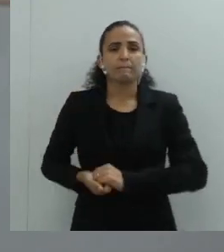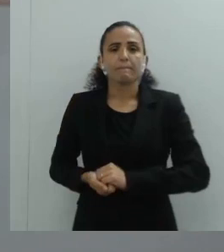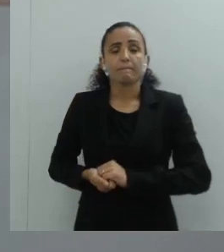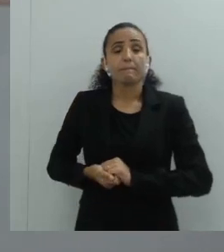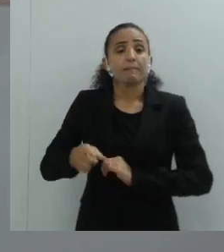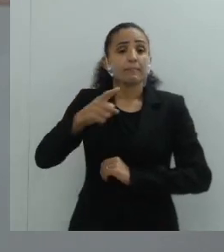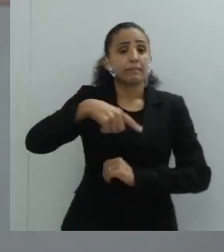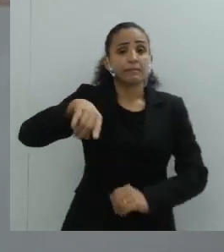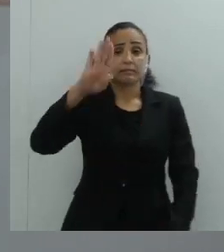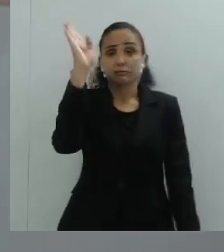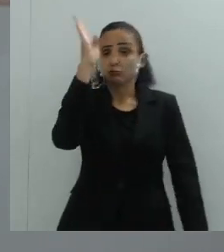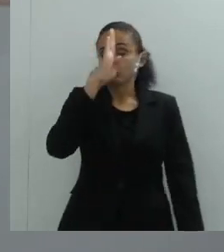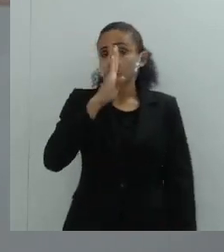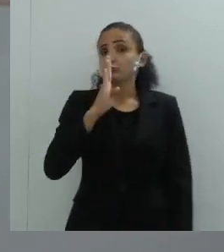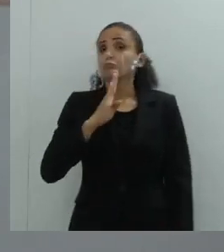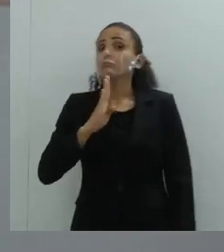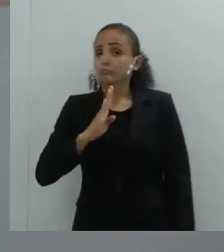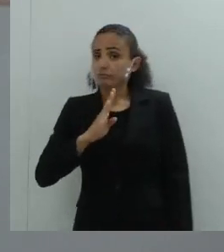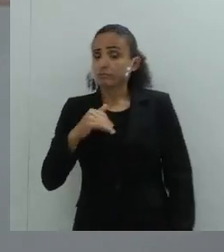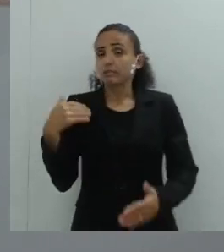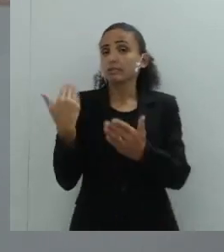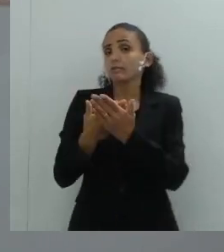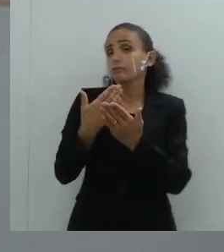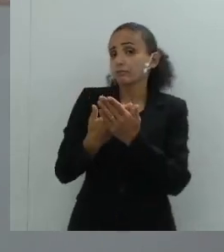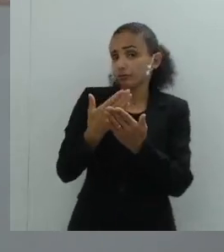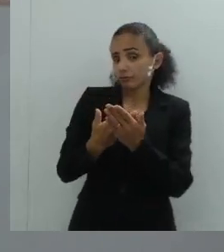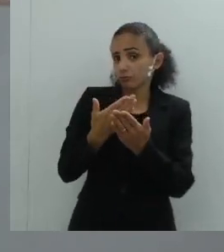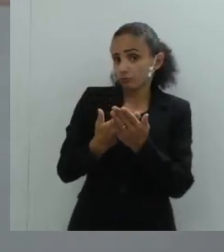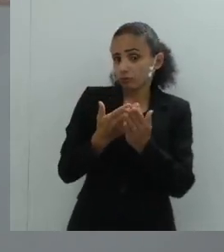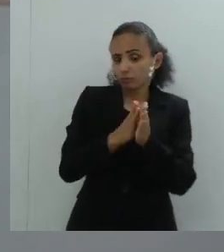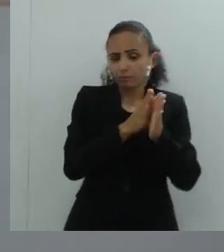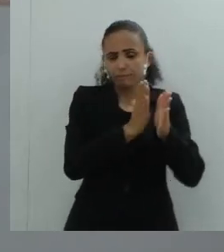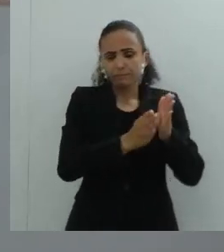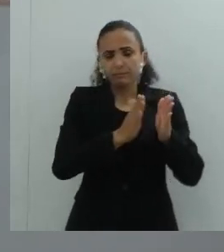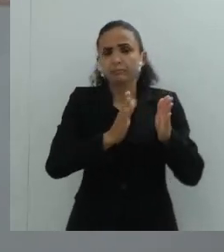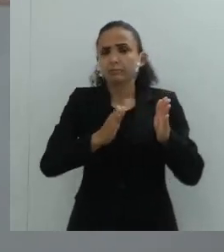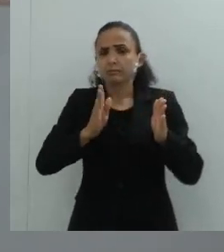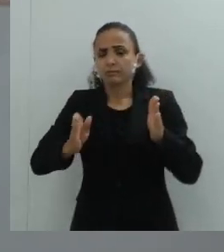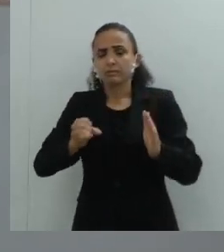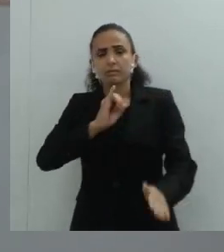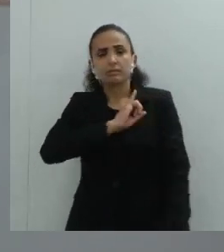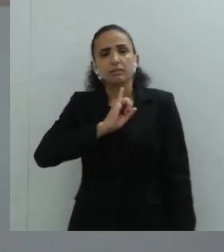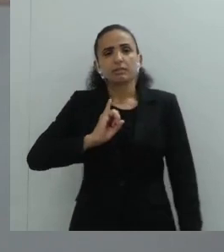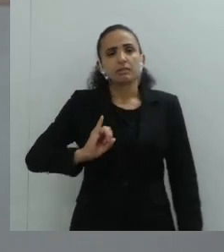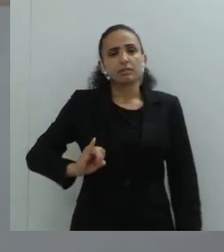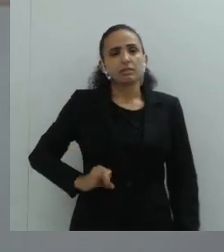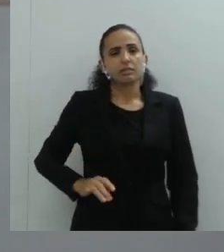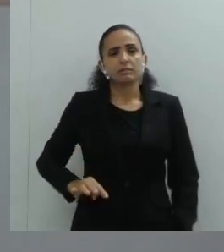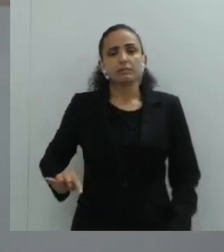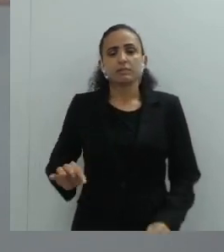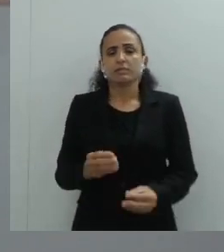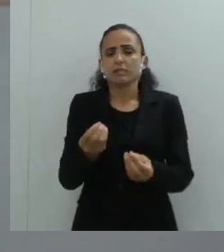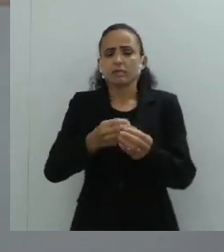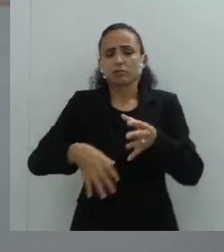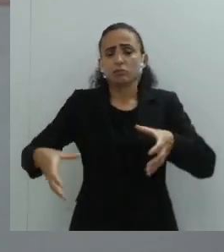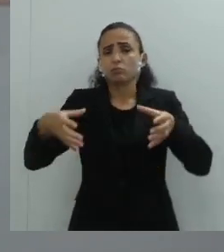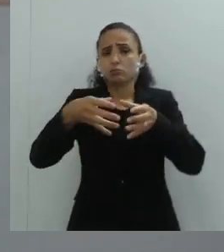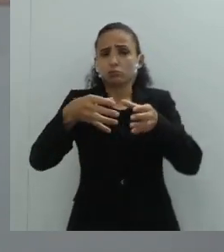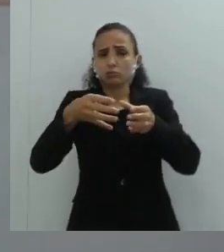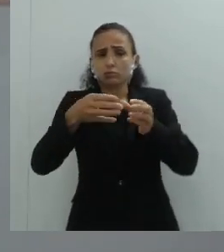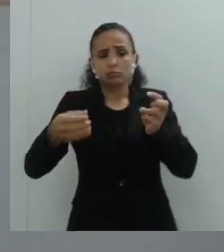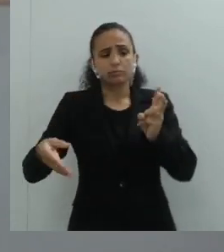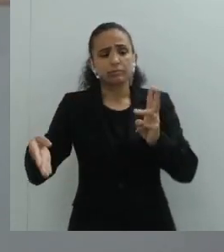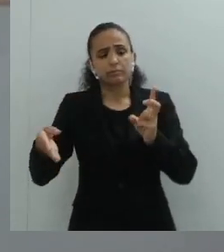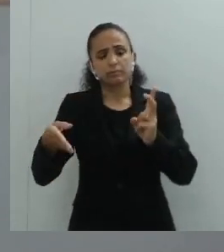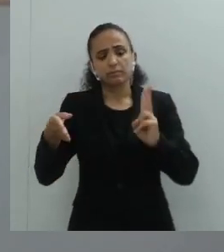galera do Brasil, que a gente vai ver depois, né, não era império, eram tribos indígenas. É totalmente um